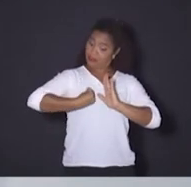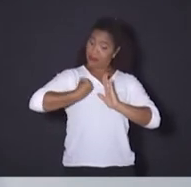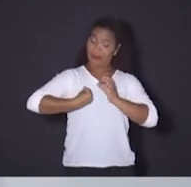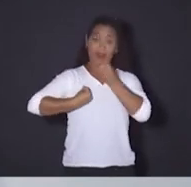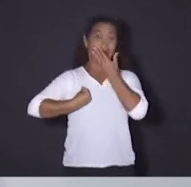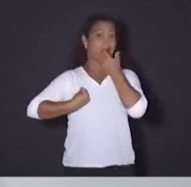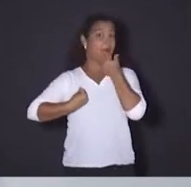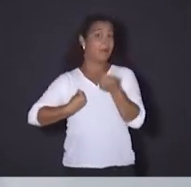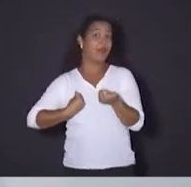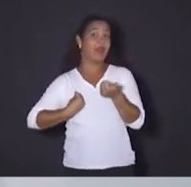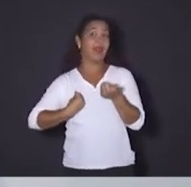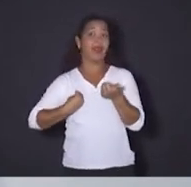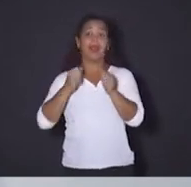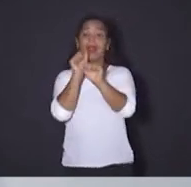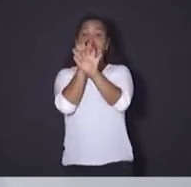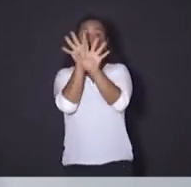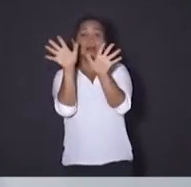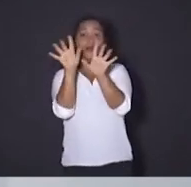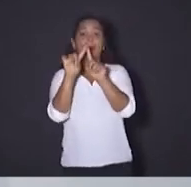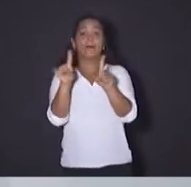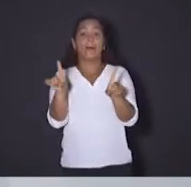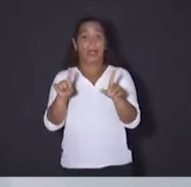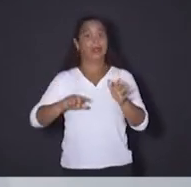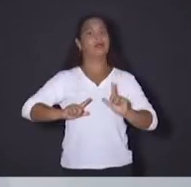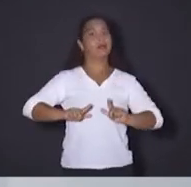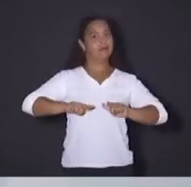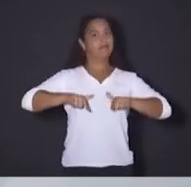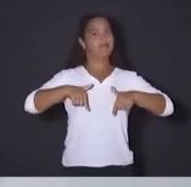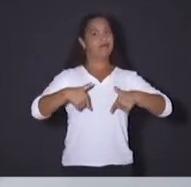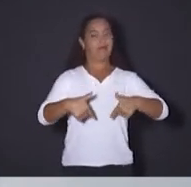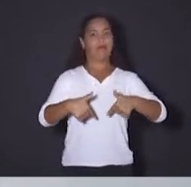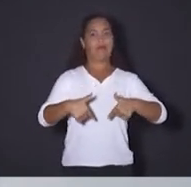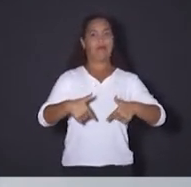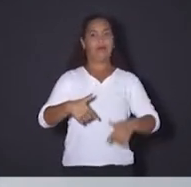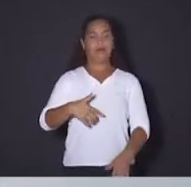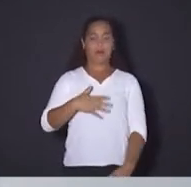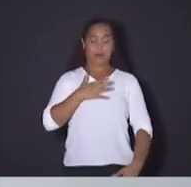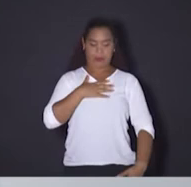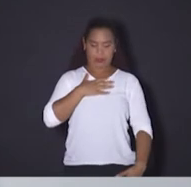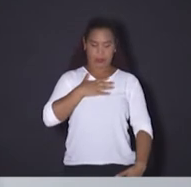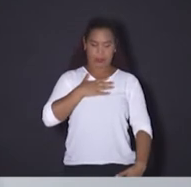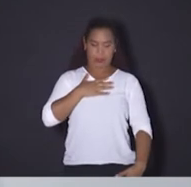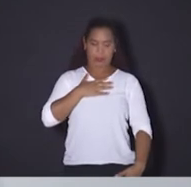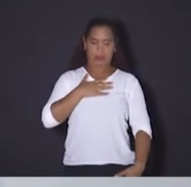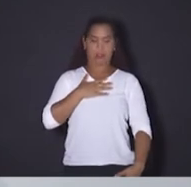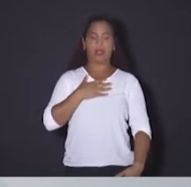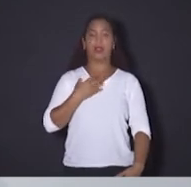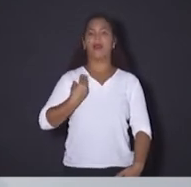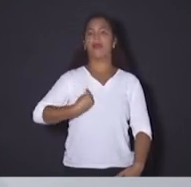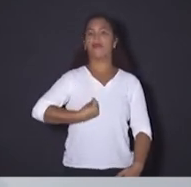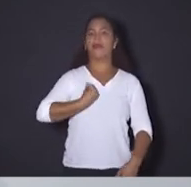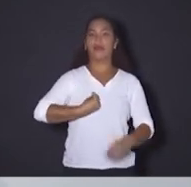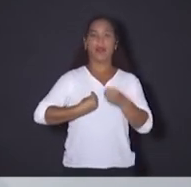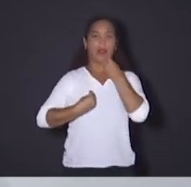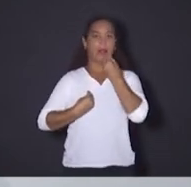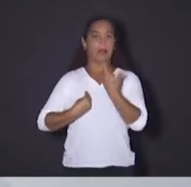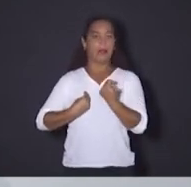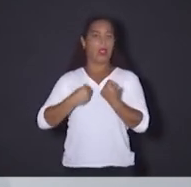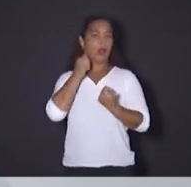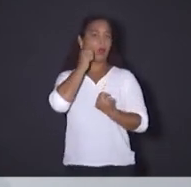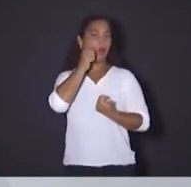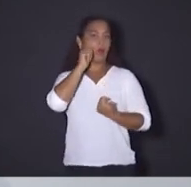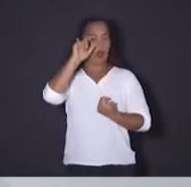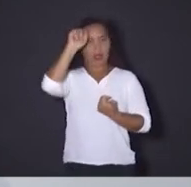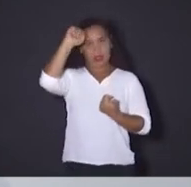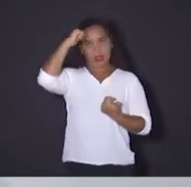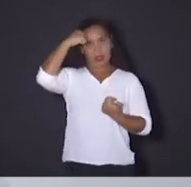isso é óbvio mas é uma luta radical do meu lugar eu quero falar de bem viver para mulheres negras eu